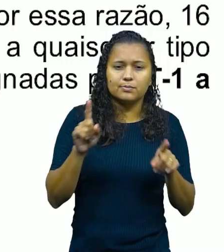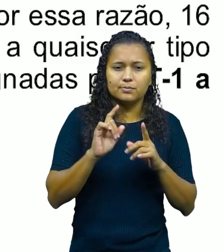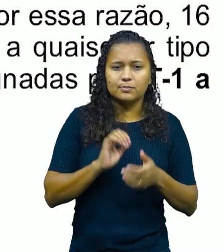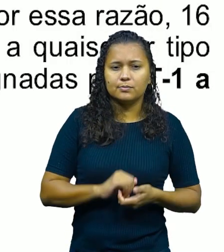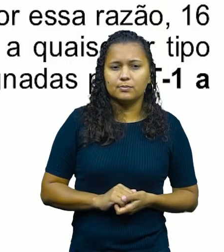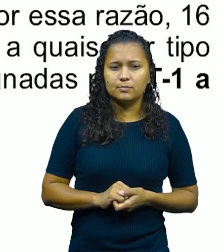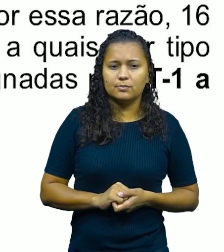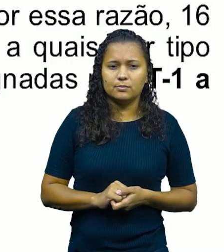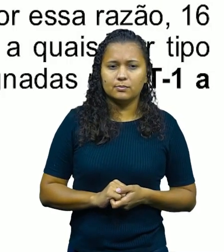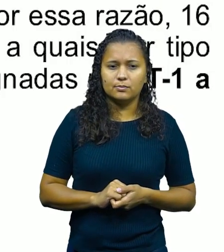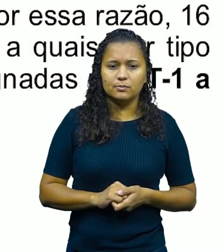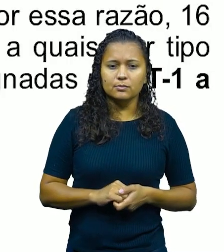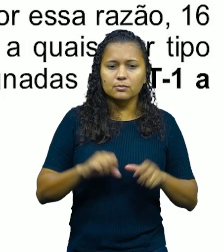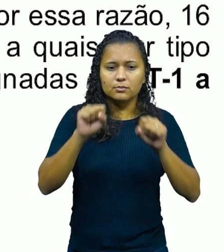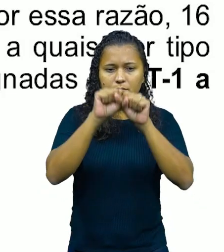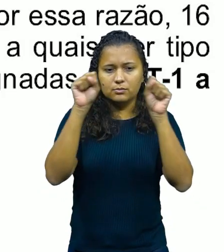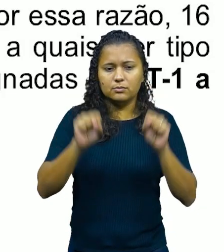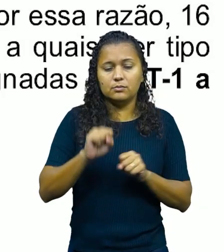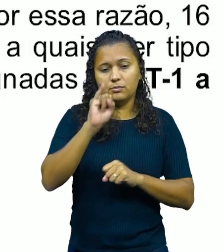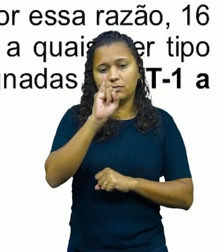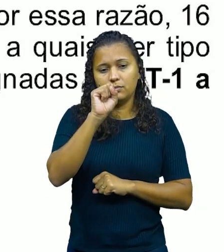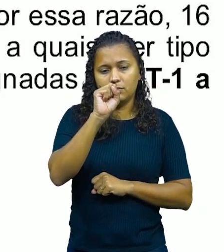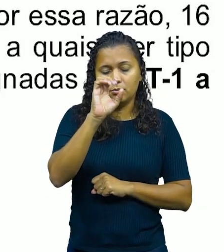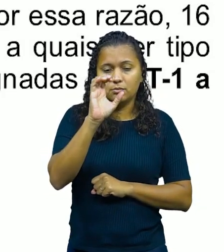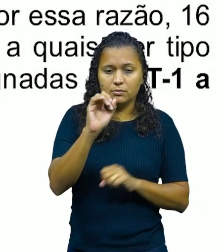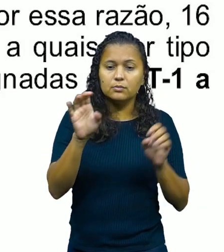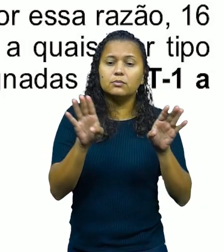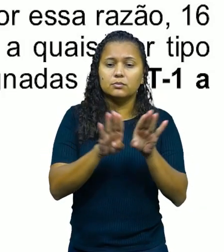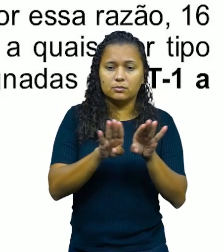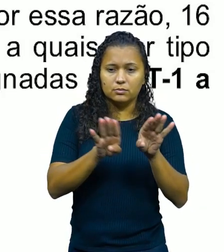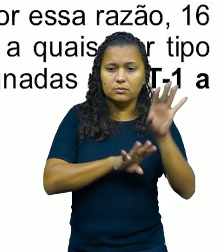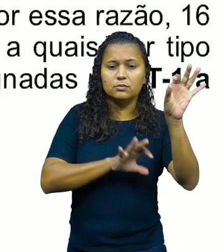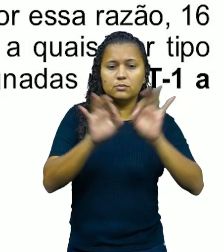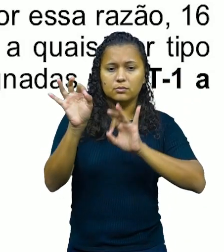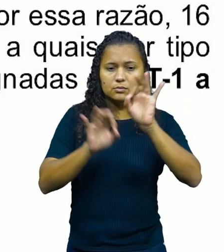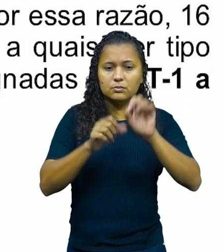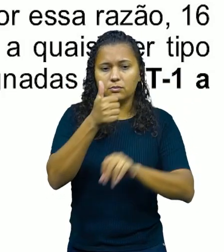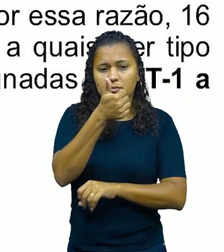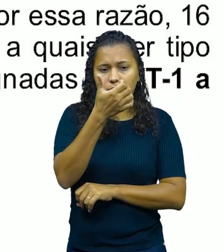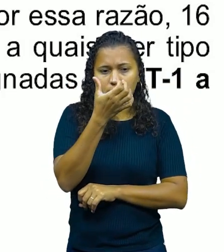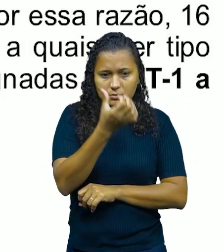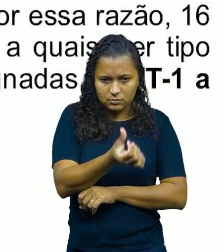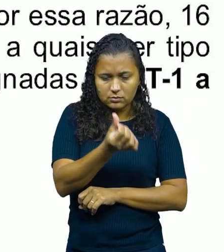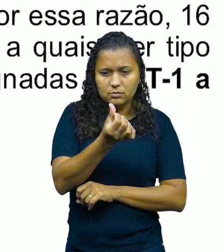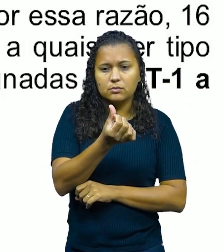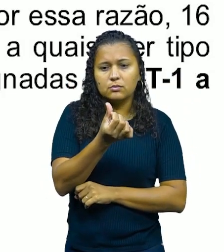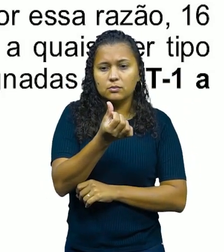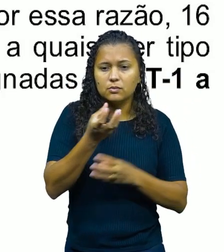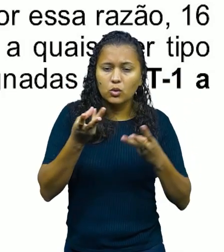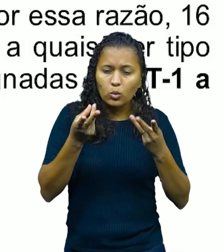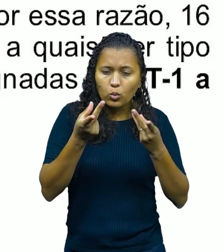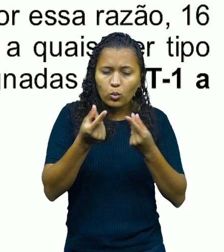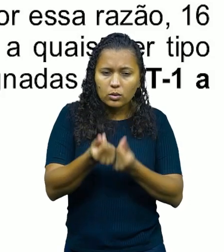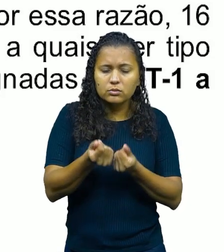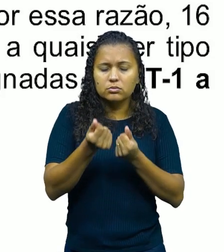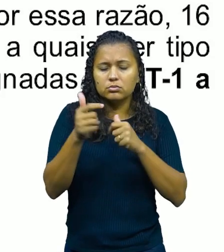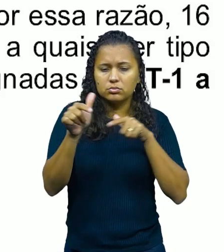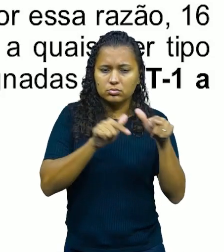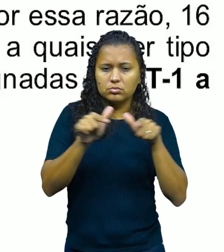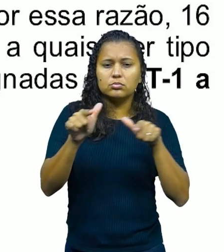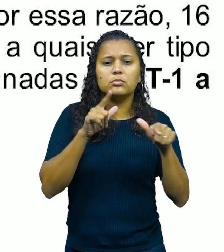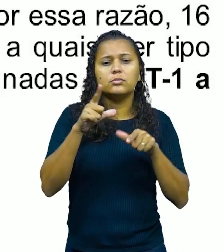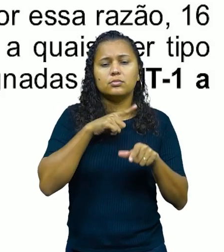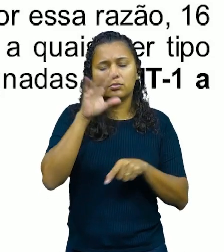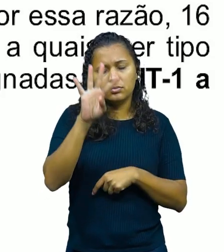né? E aí o sistema ISO ele também vai estabelecer, por essa razão, 16 qualidades de trabalho. Então aqui a gente também